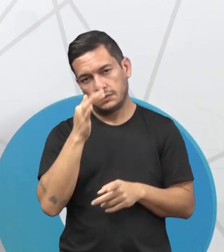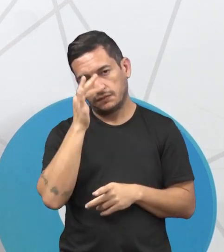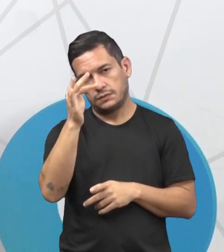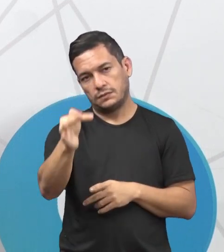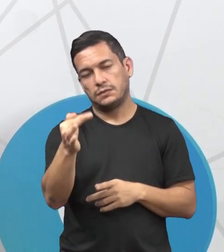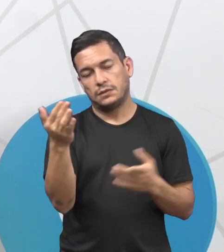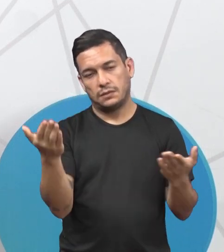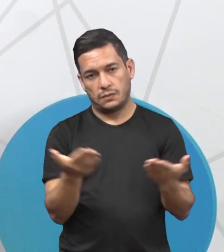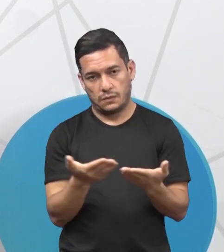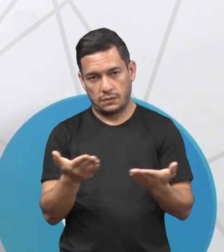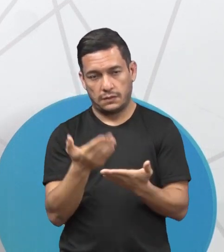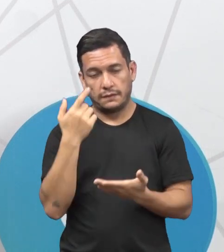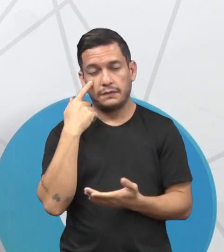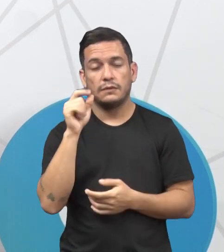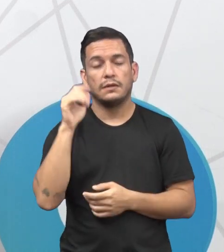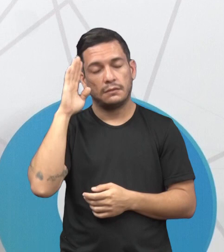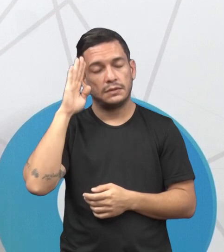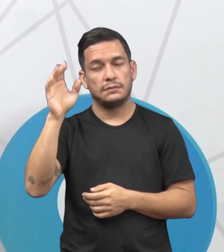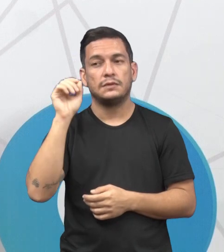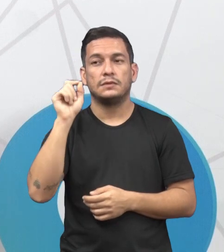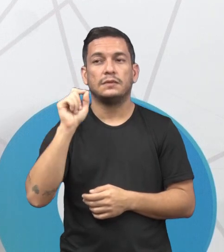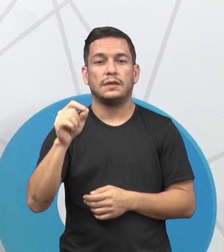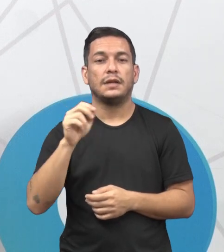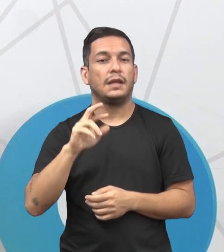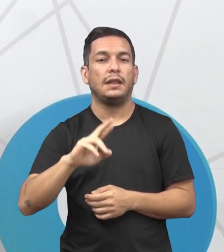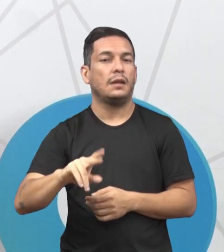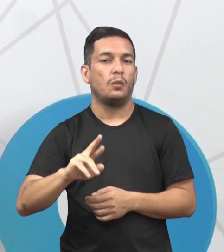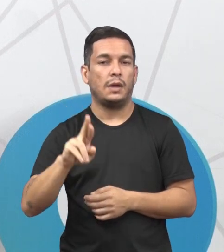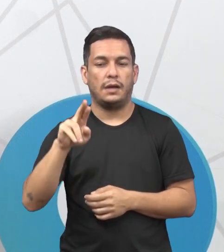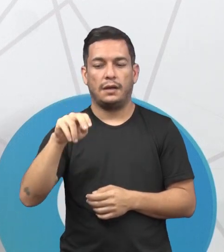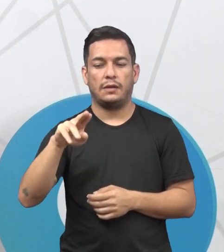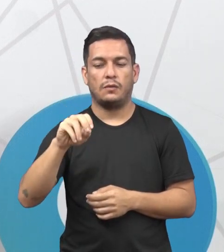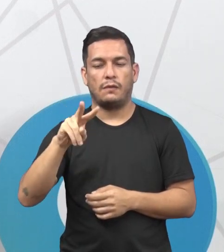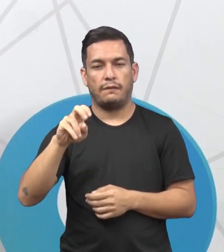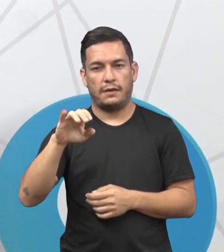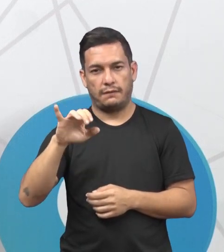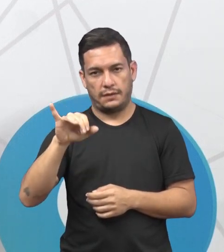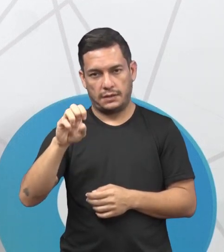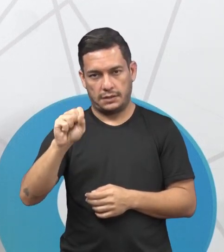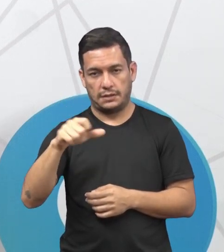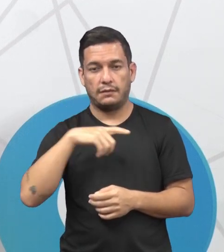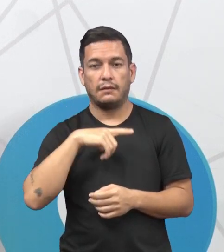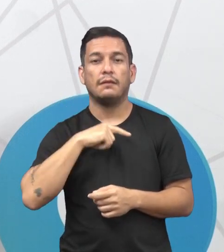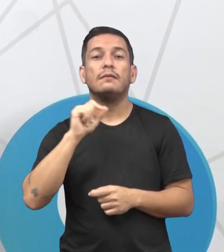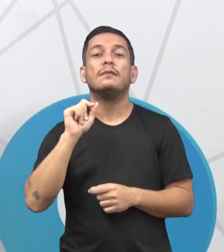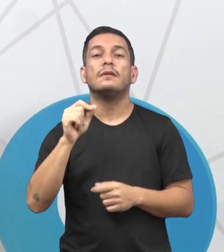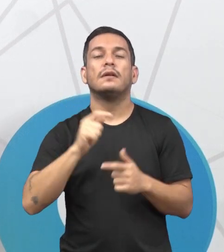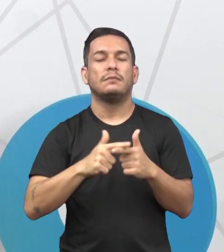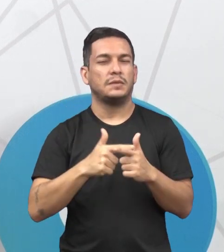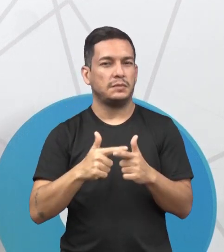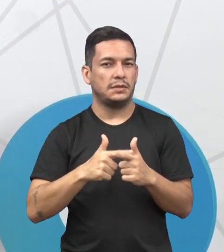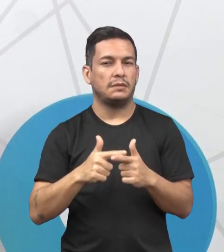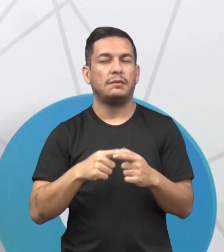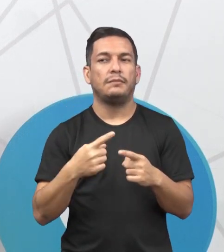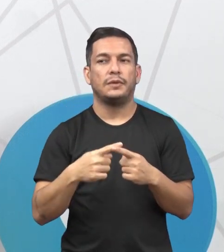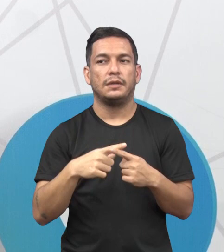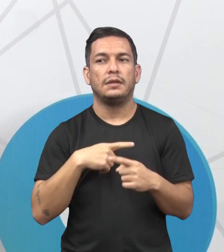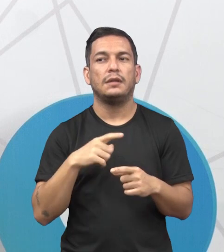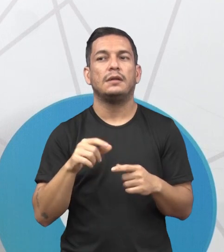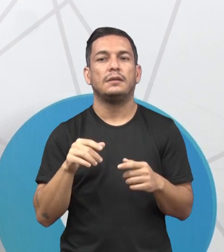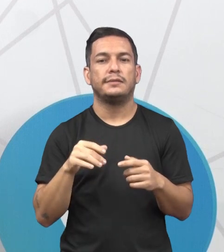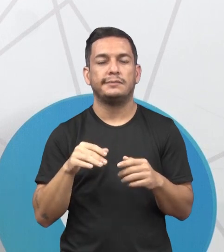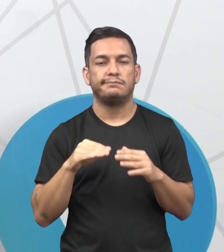amanhã. Agora nós vamos ver as principais das não renováveis, aquelas que tem um certo problema porque tem certos